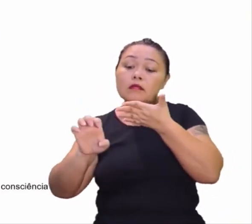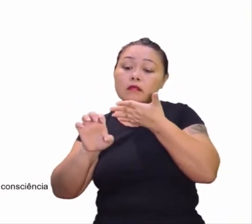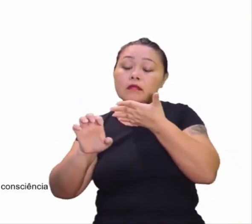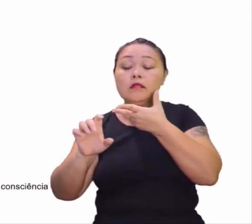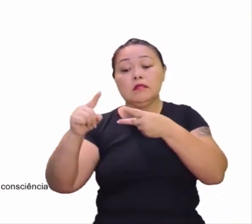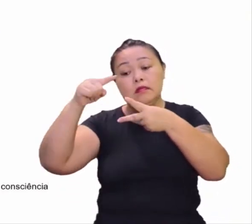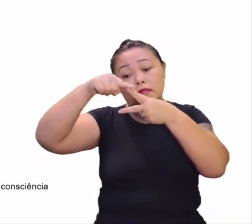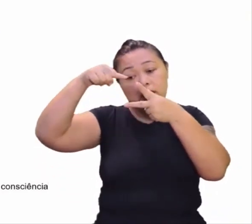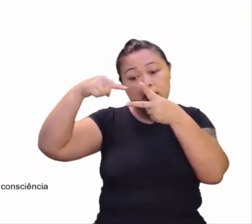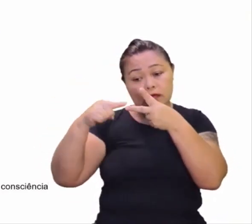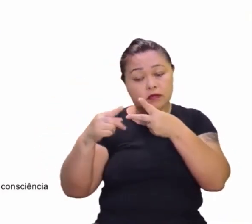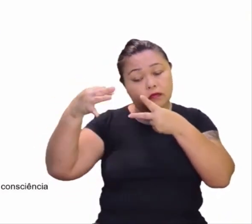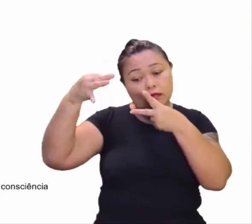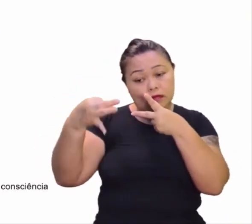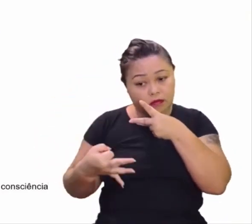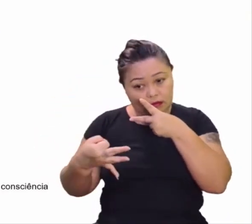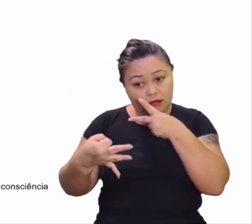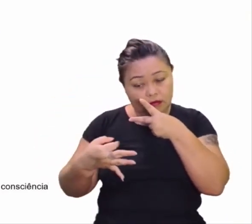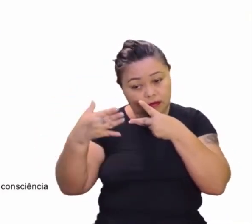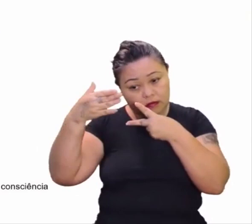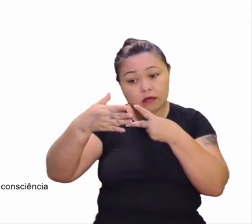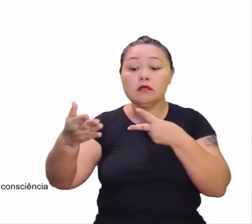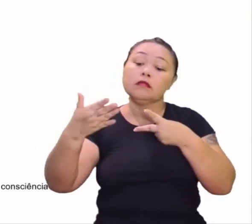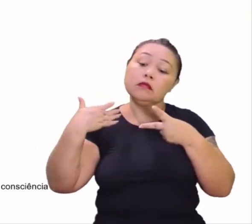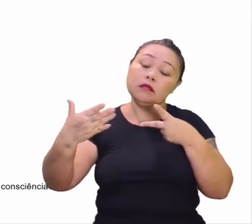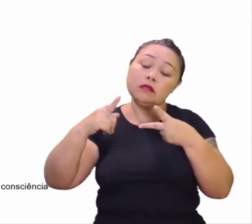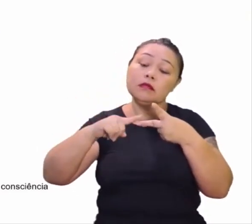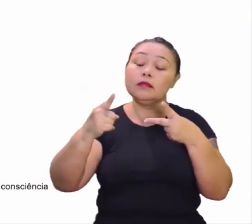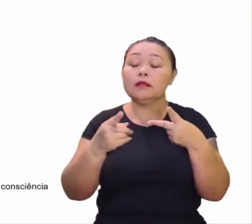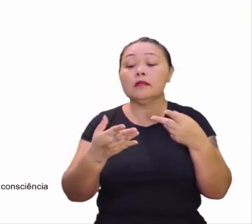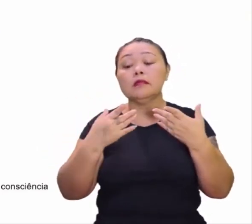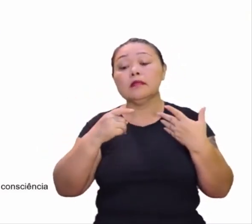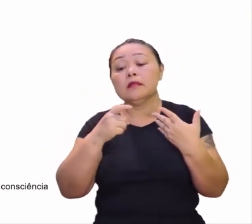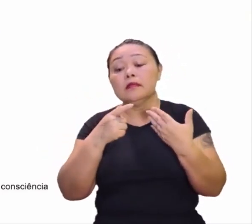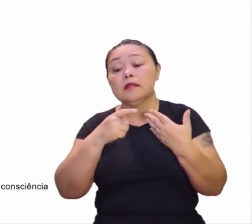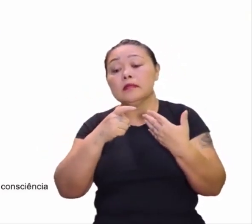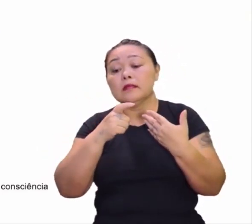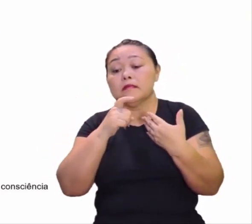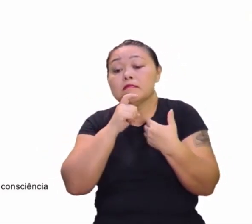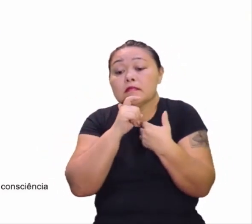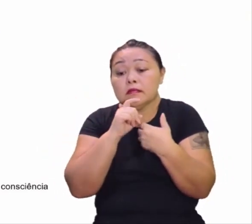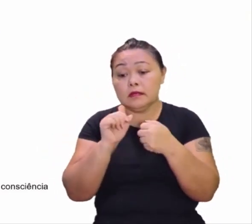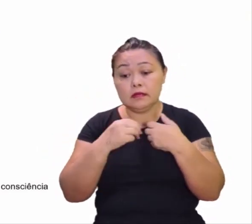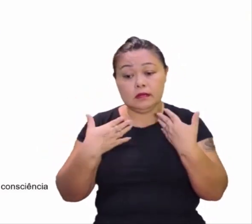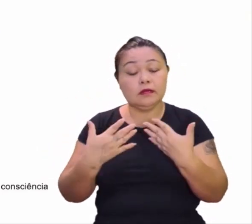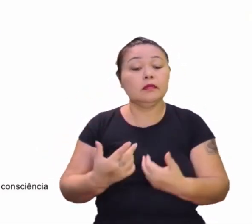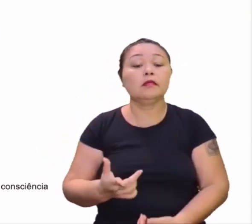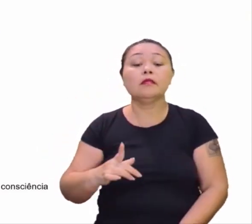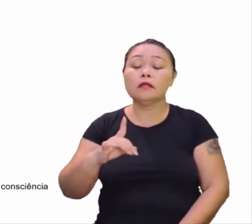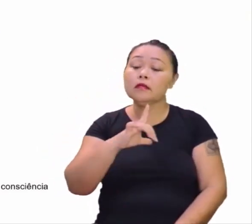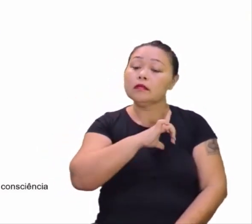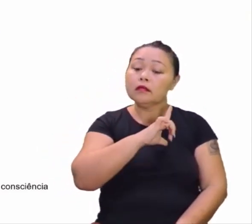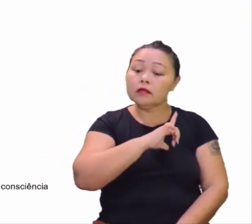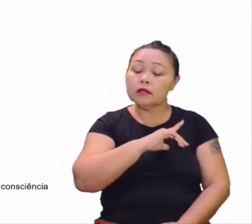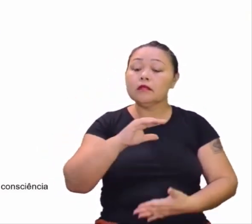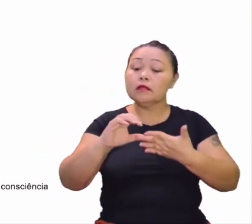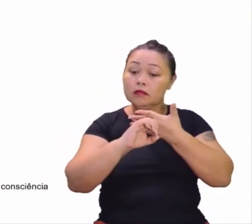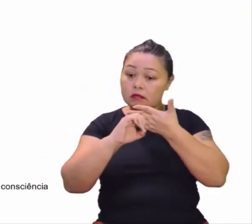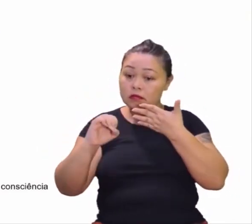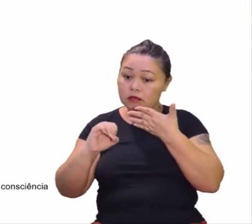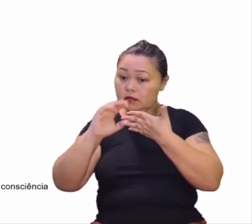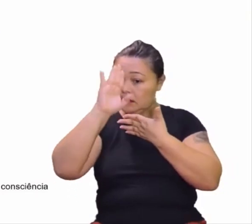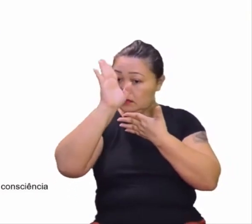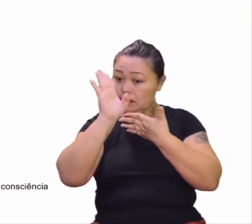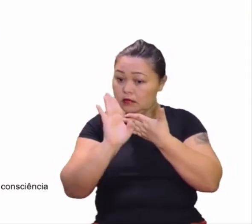apenas 2 estações definidas, verão e inverno. Interessante que você falou que nós estamos no oeste do